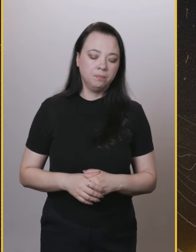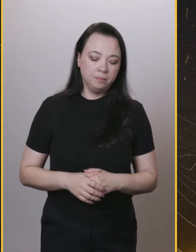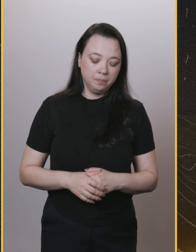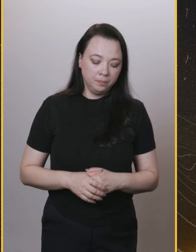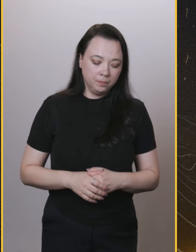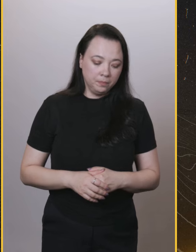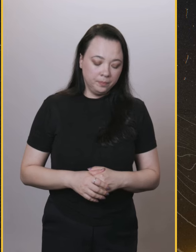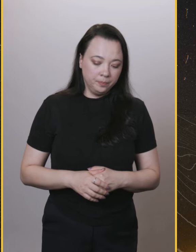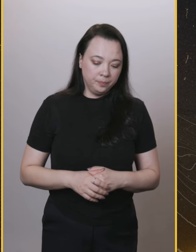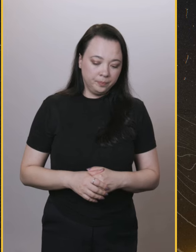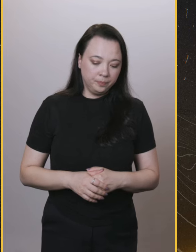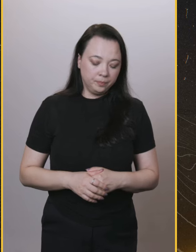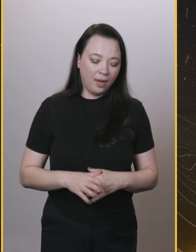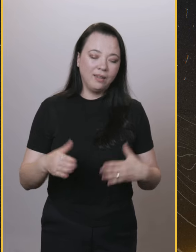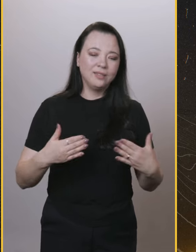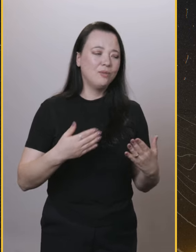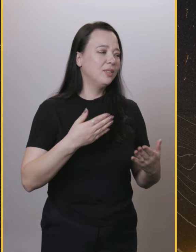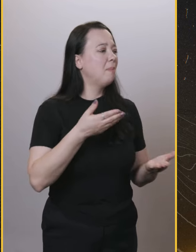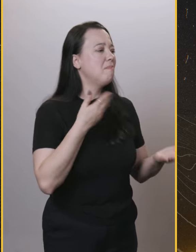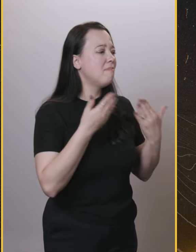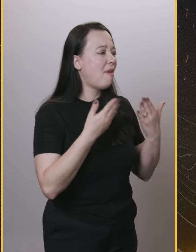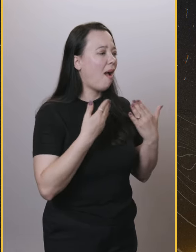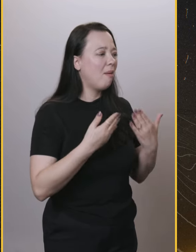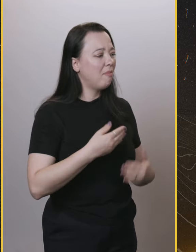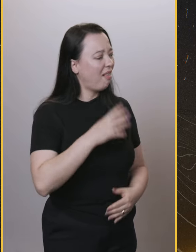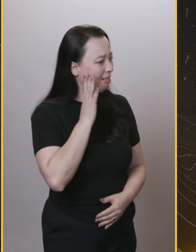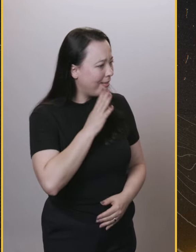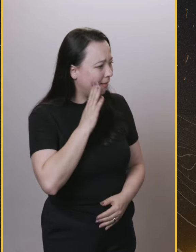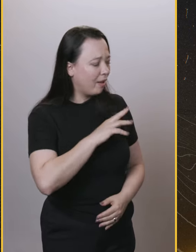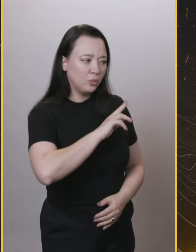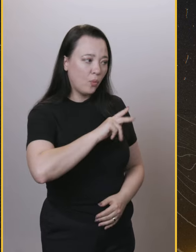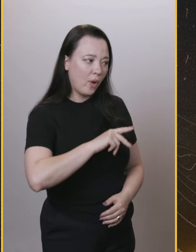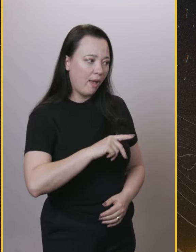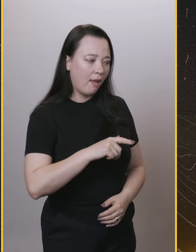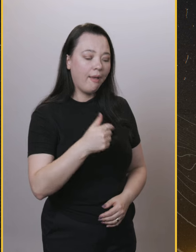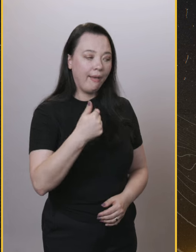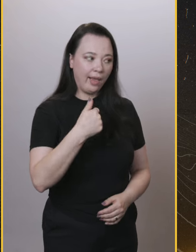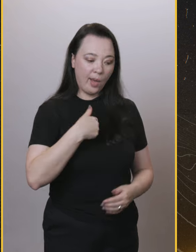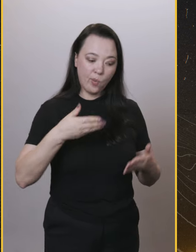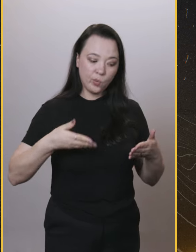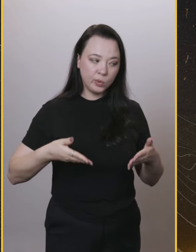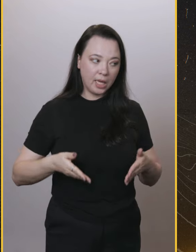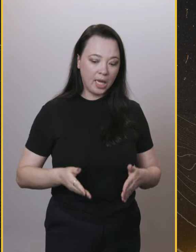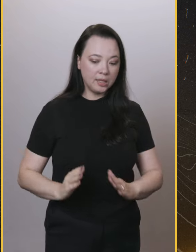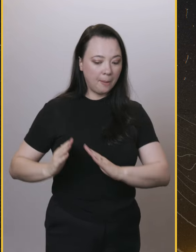E aí fala... E não é verdade. Agora, você acha que quem tá aqui assistindo a gente vai e fala assim... Pô, pera um pouquinho. O cara tá mentindo. Tá inventando.